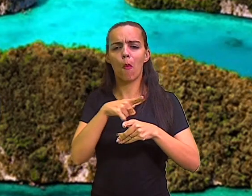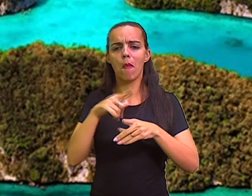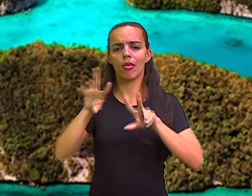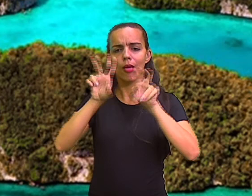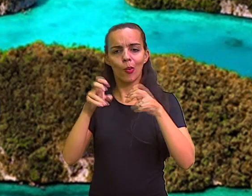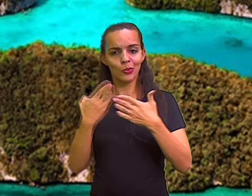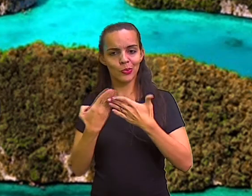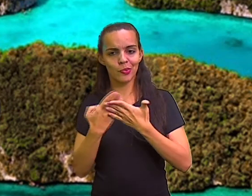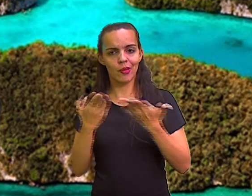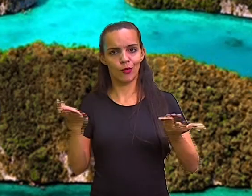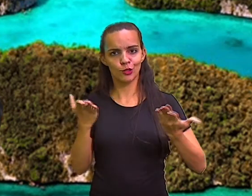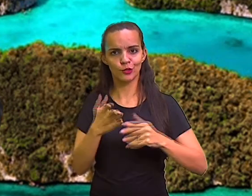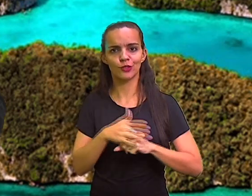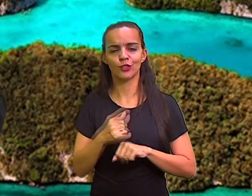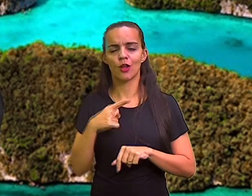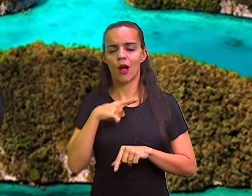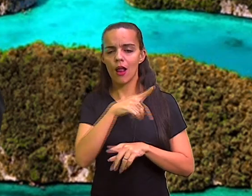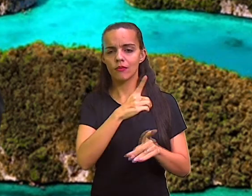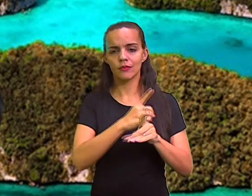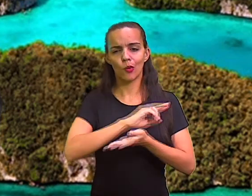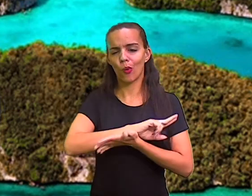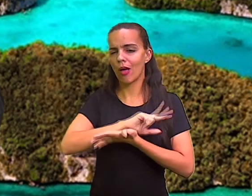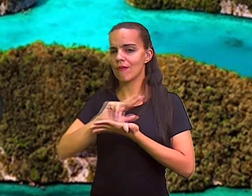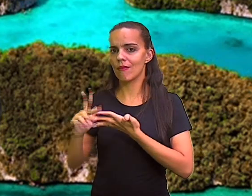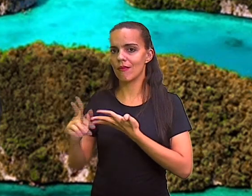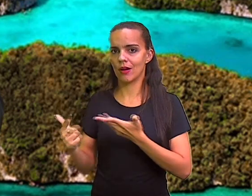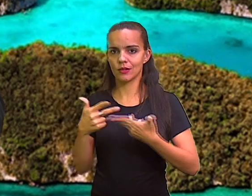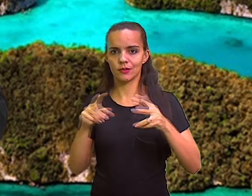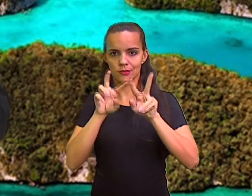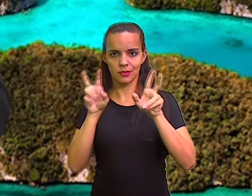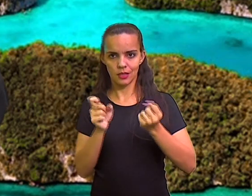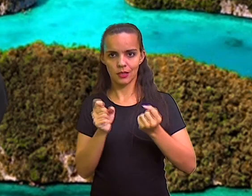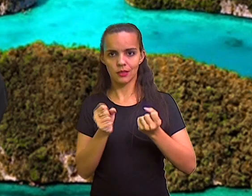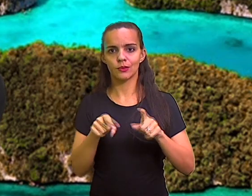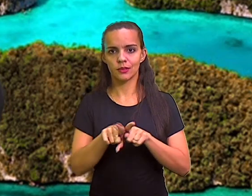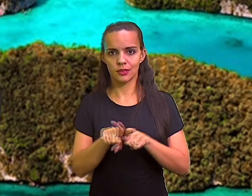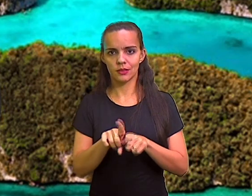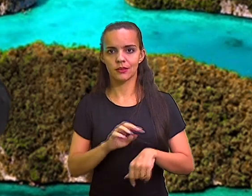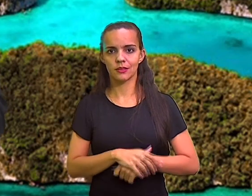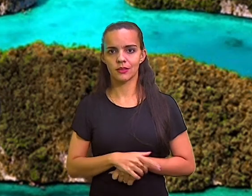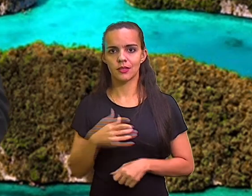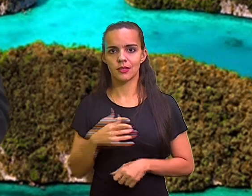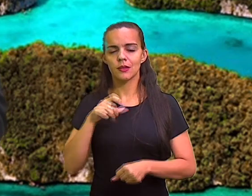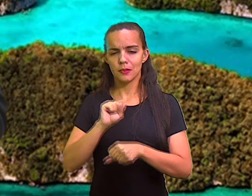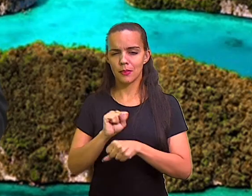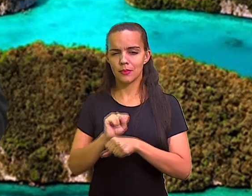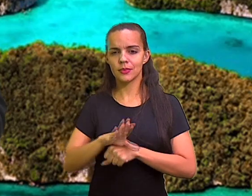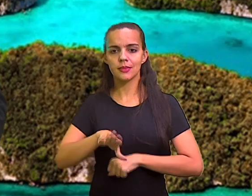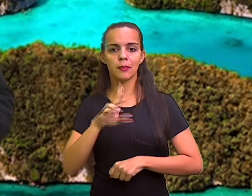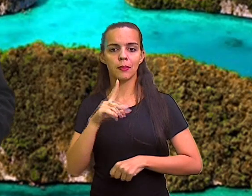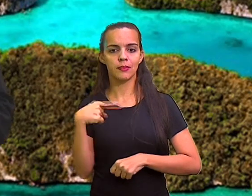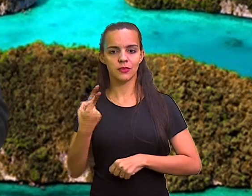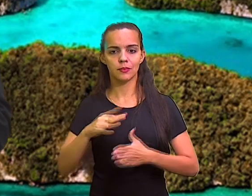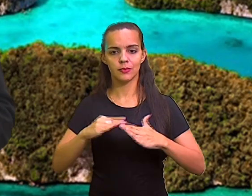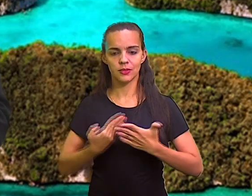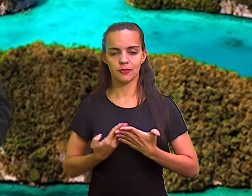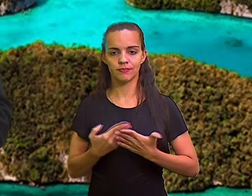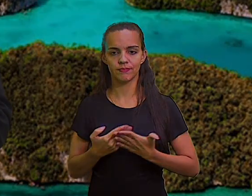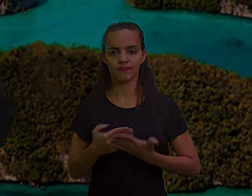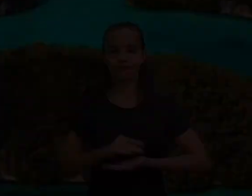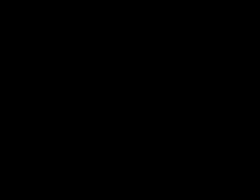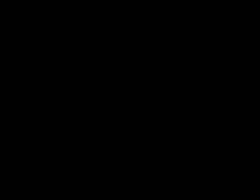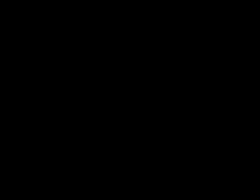materiais diversificados e diferentes, numa nova linguagem e também com mais conhecimento. Até a próxima aula.